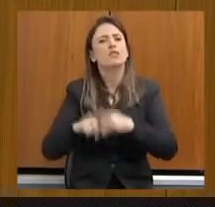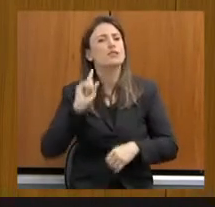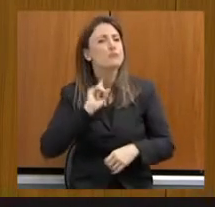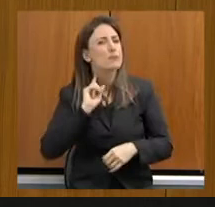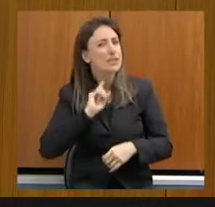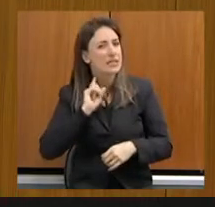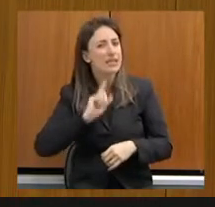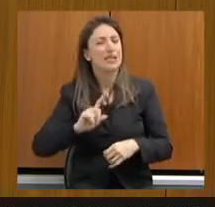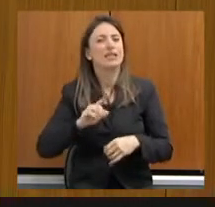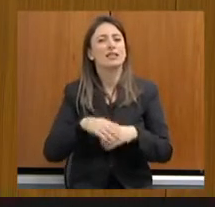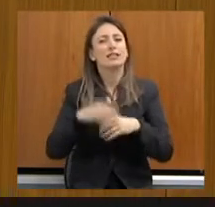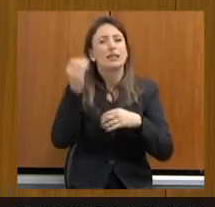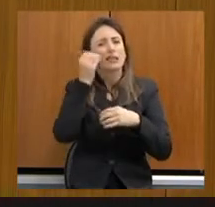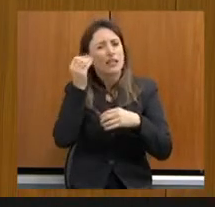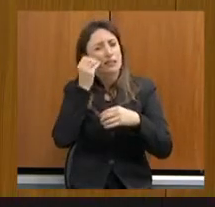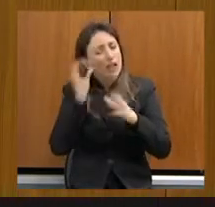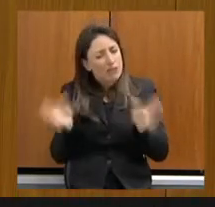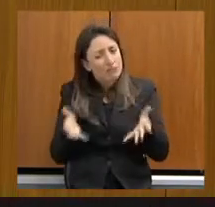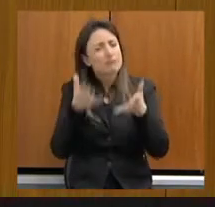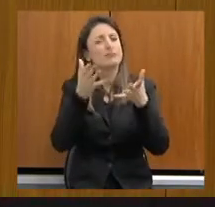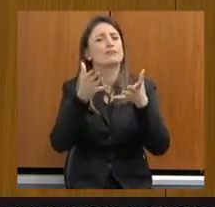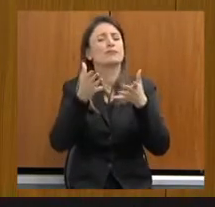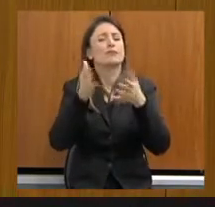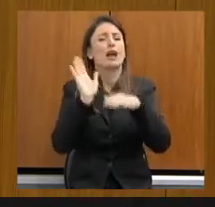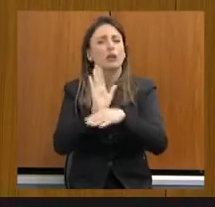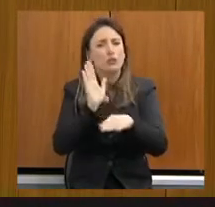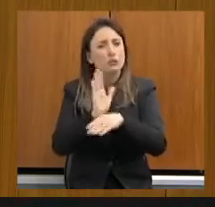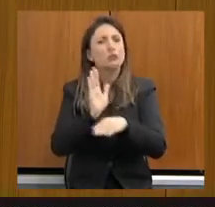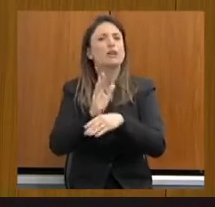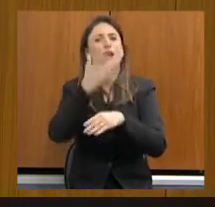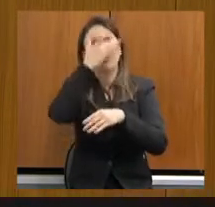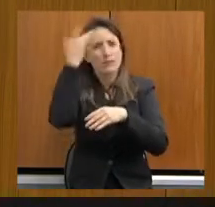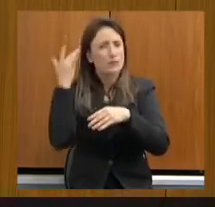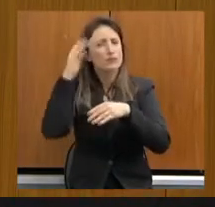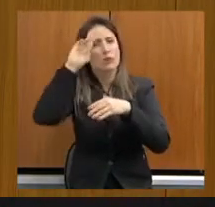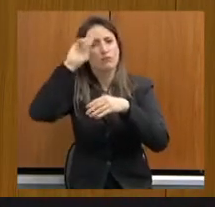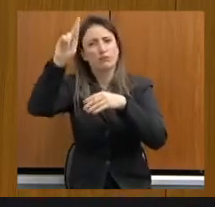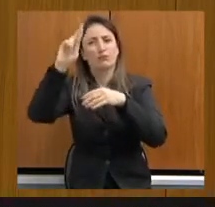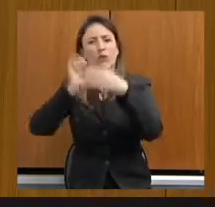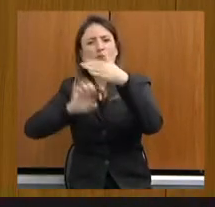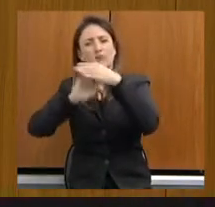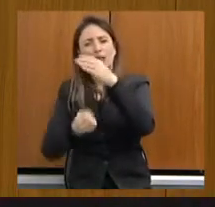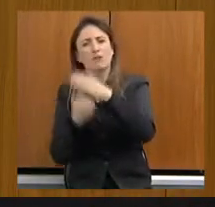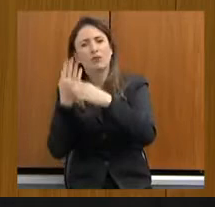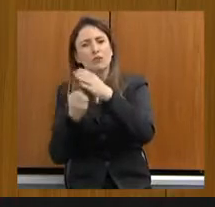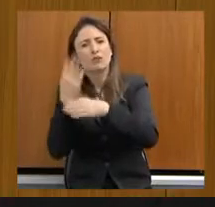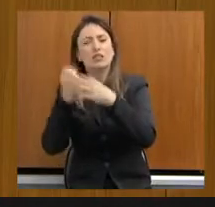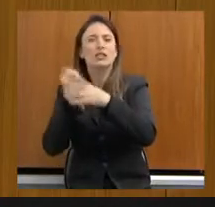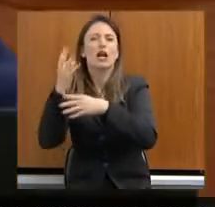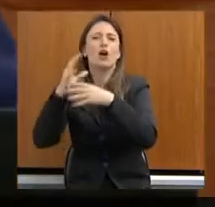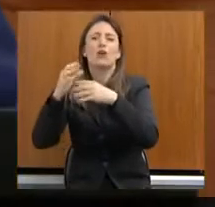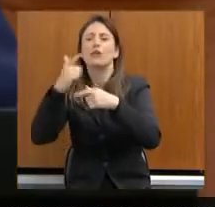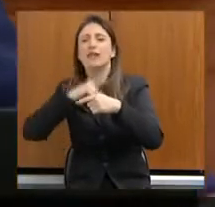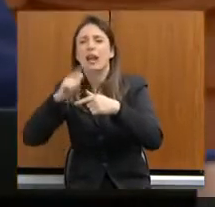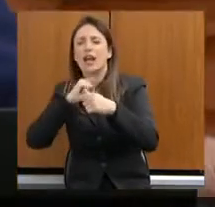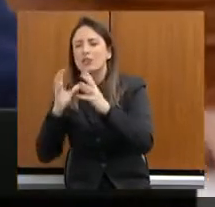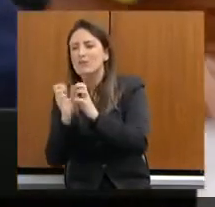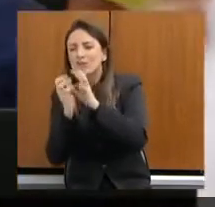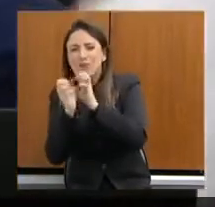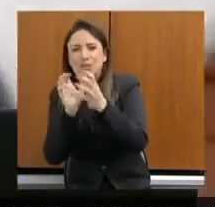realizar o sonho de todos os produtores de queijo que muitas vezes é o sustento da família